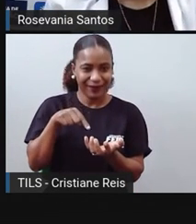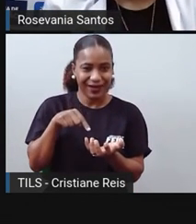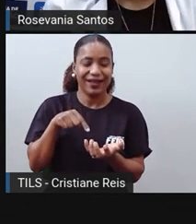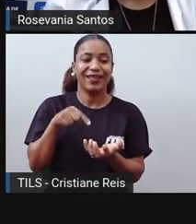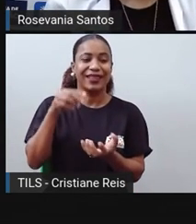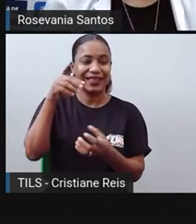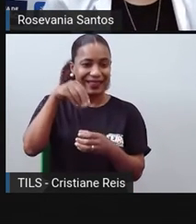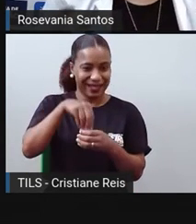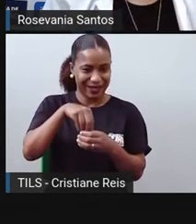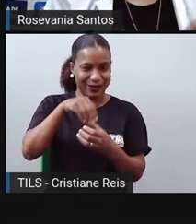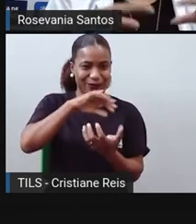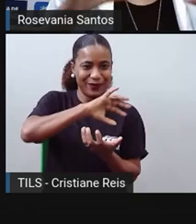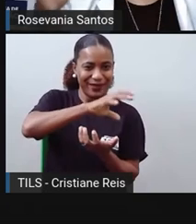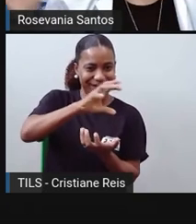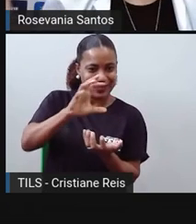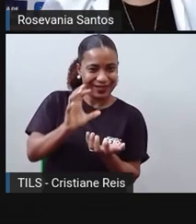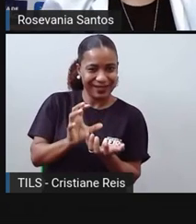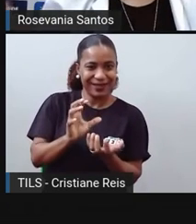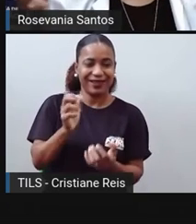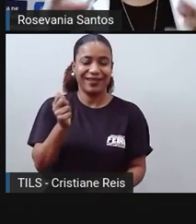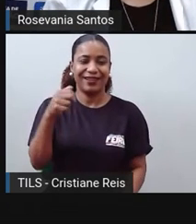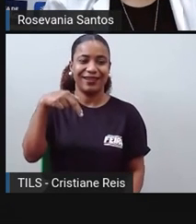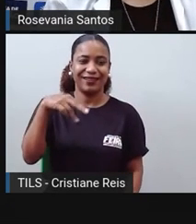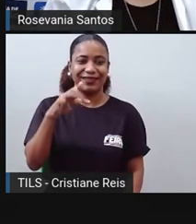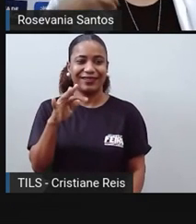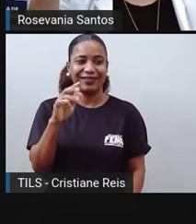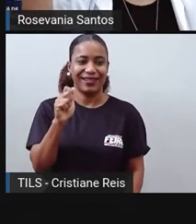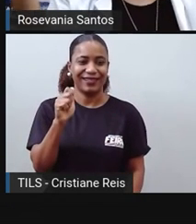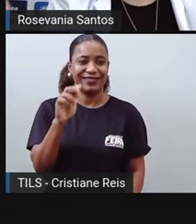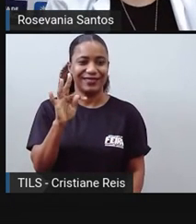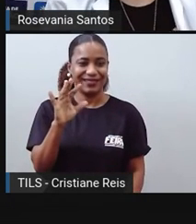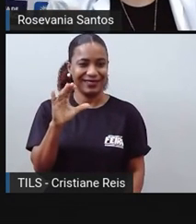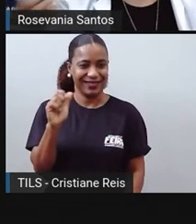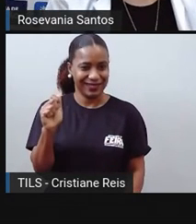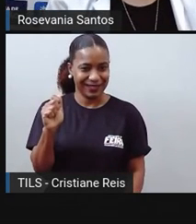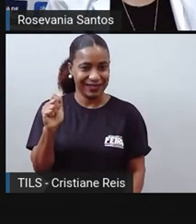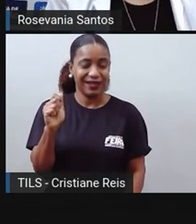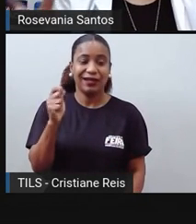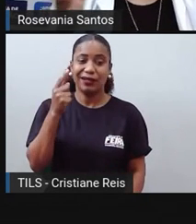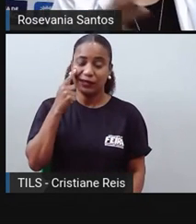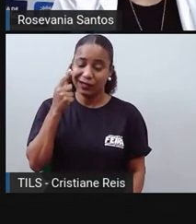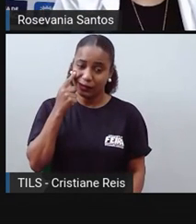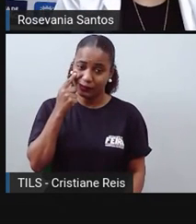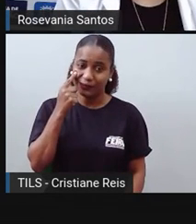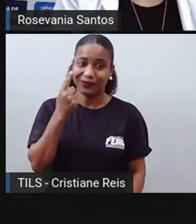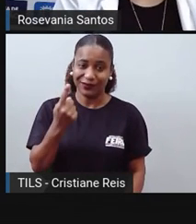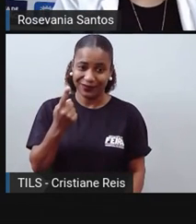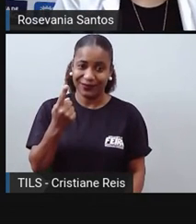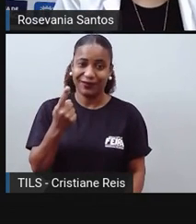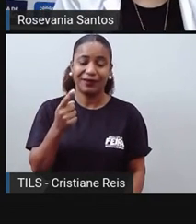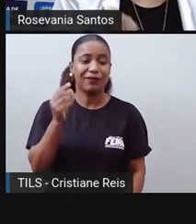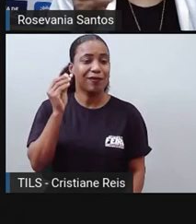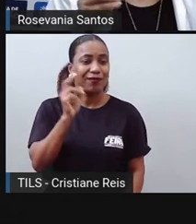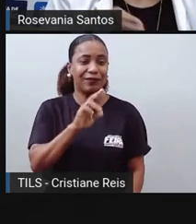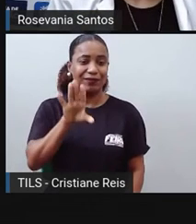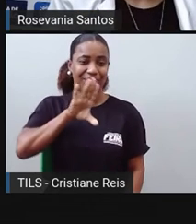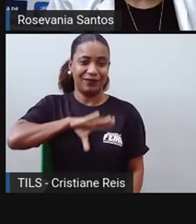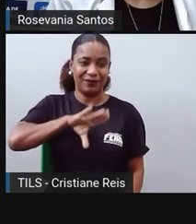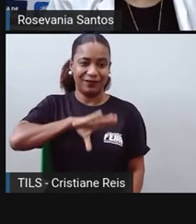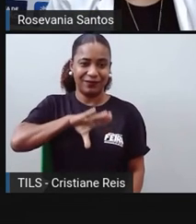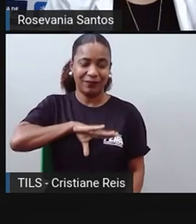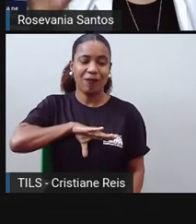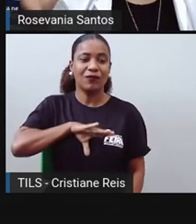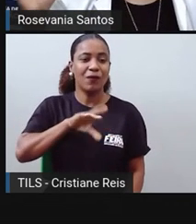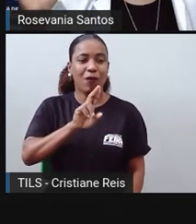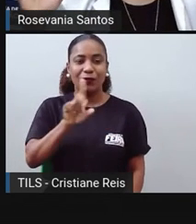de Antártida. Essa era a explicação inicial lá, desde que Portugal colocou o nome no continente de